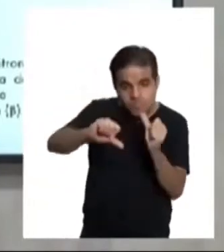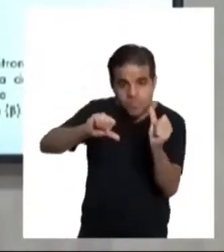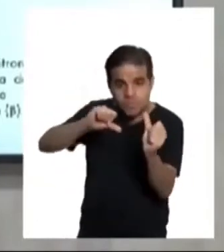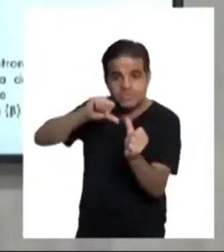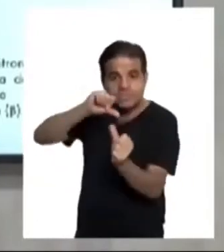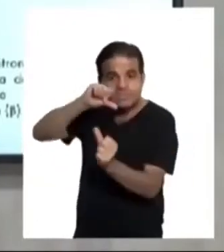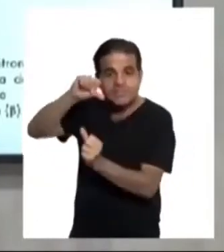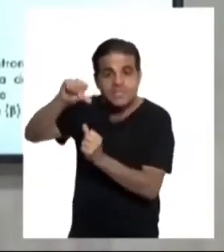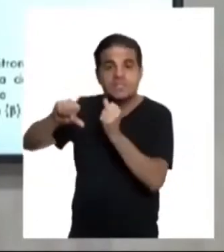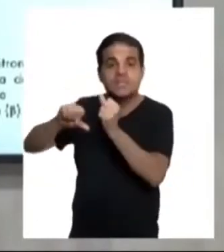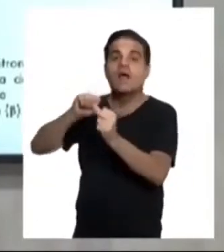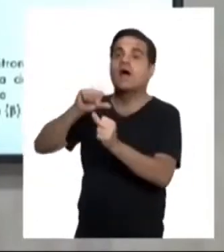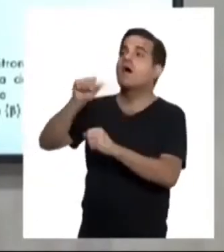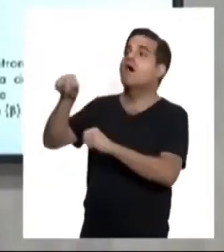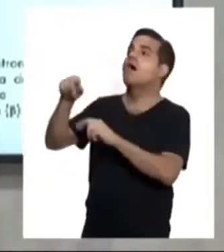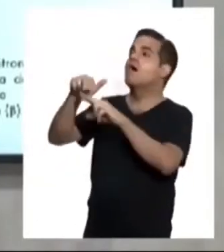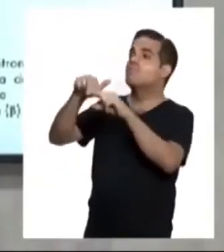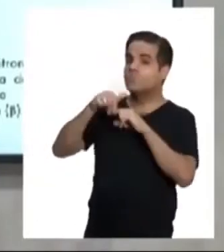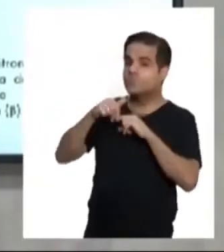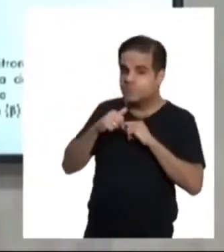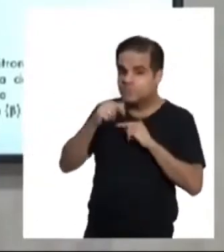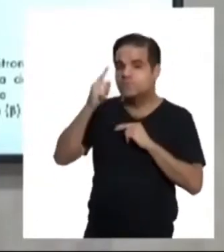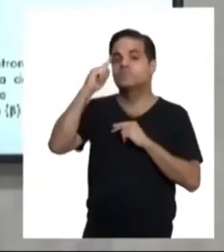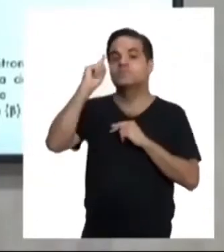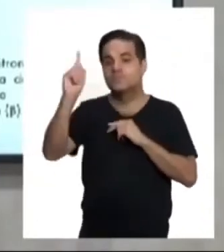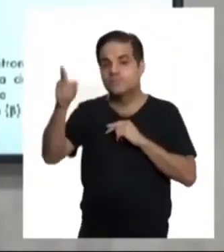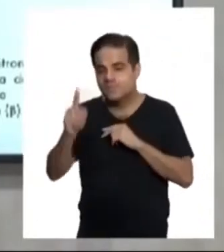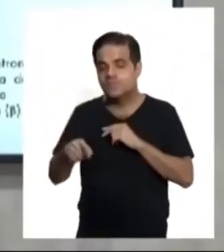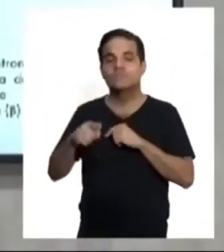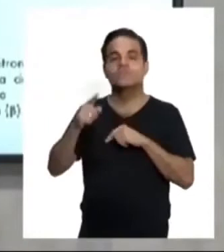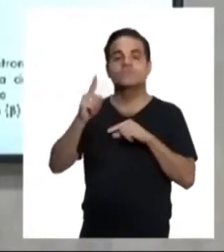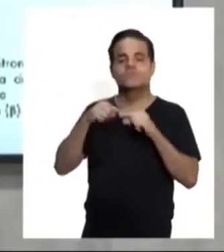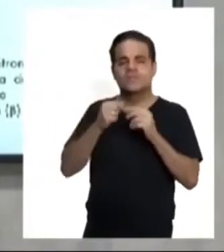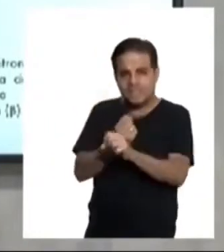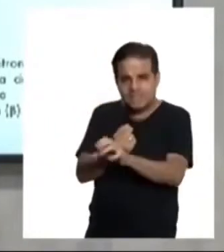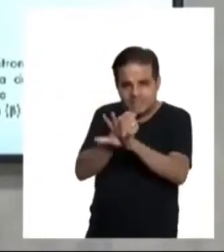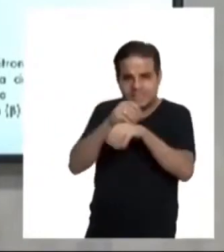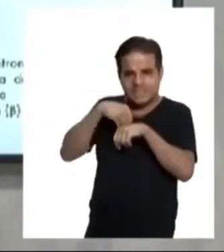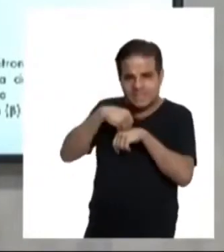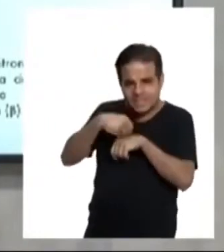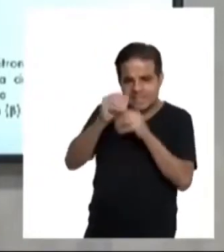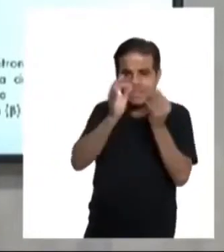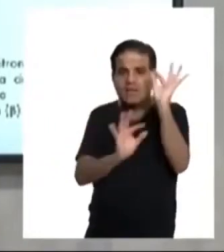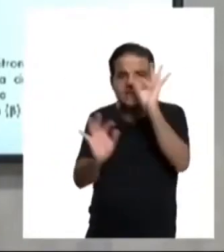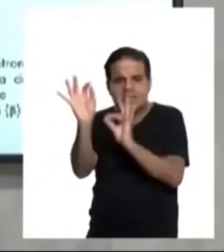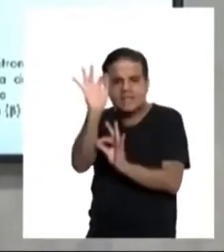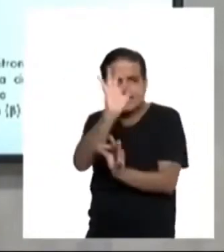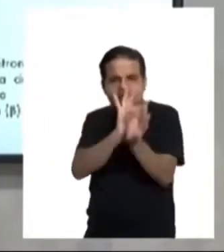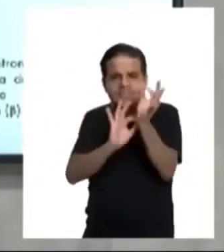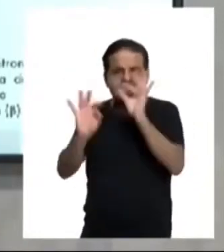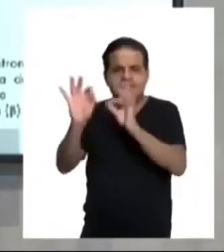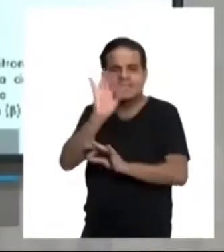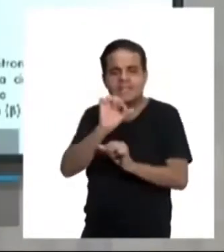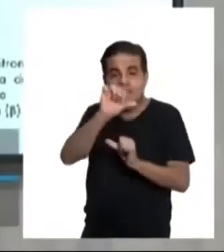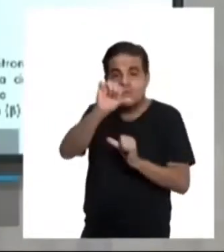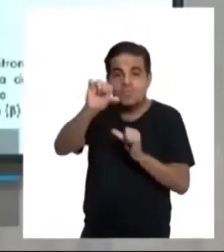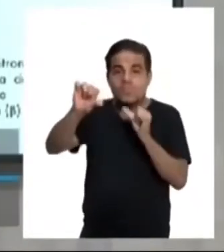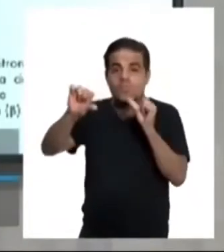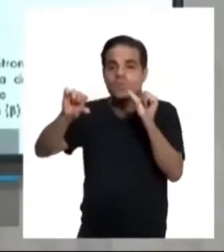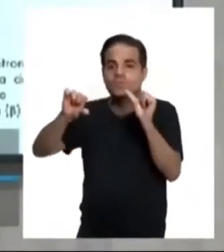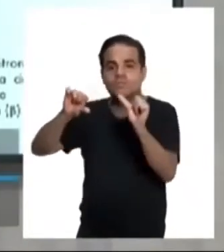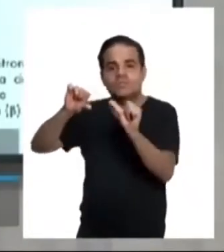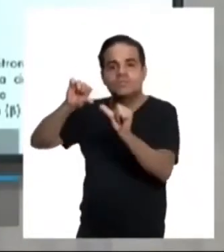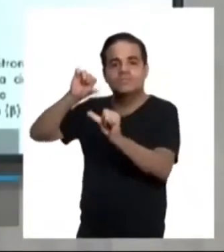modificando. Por isso que quando o elemento radioativo emite partículas, ele se